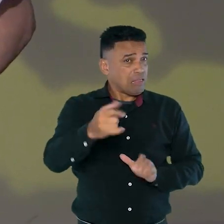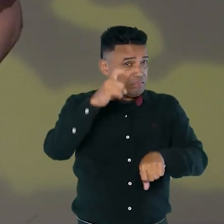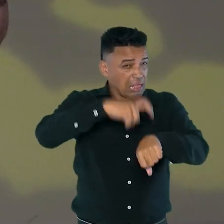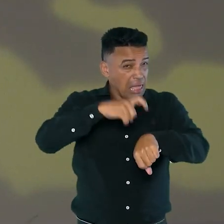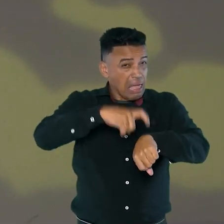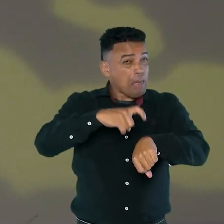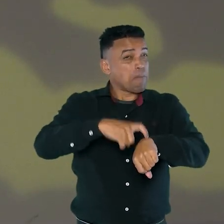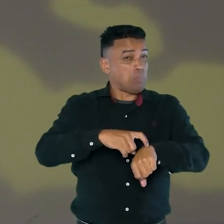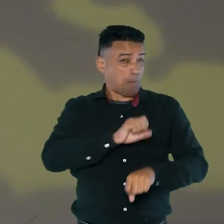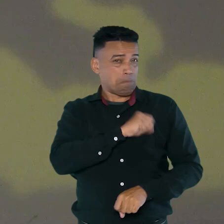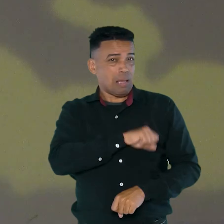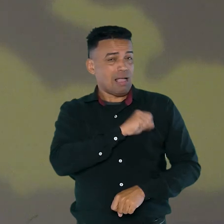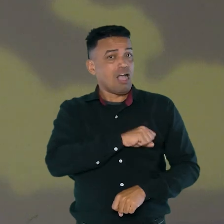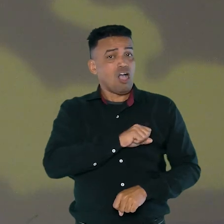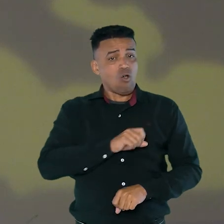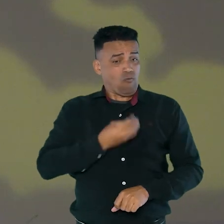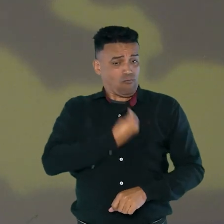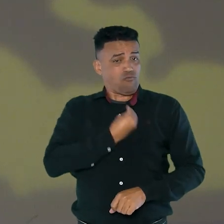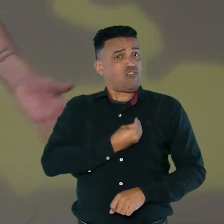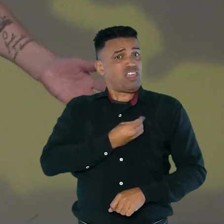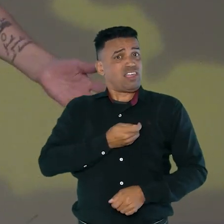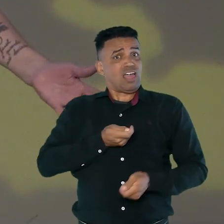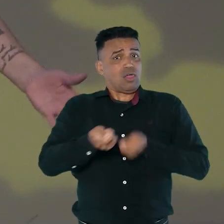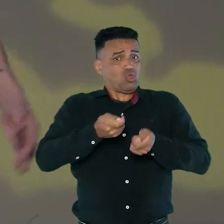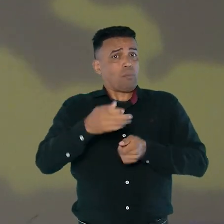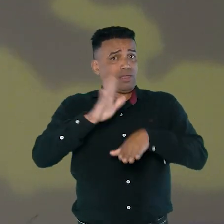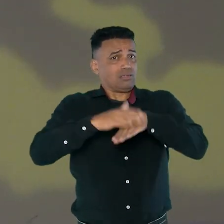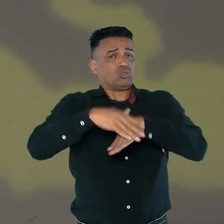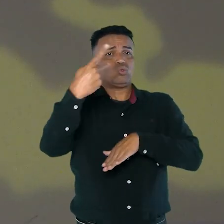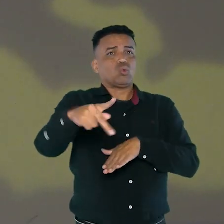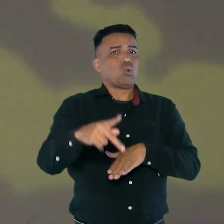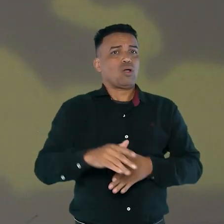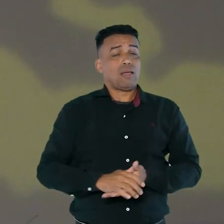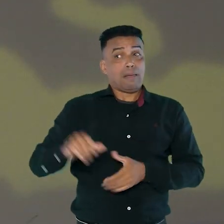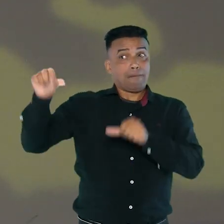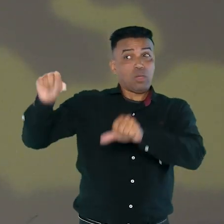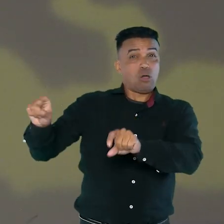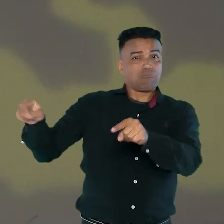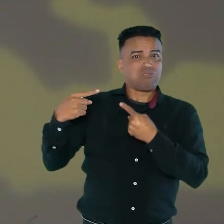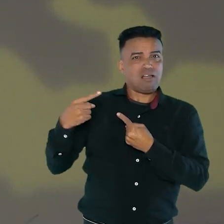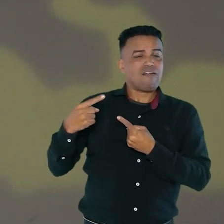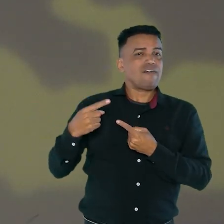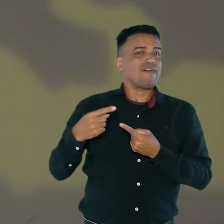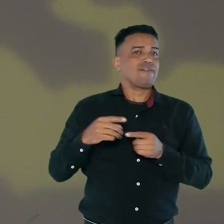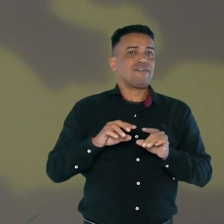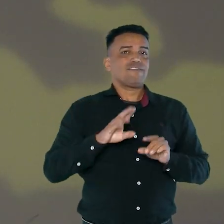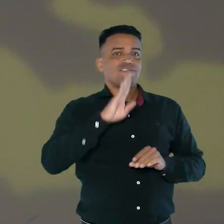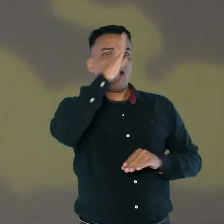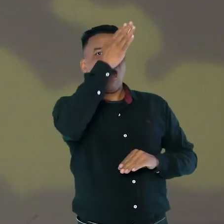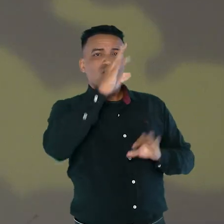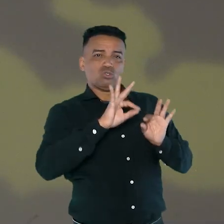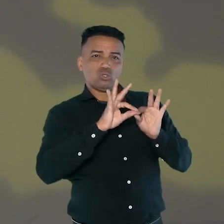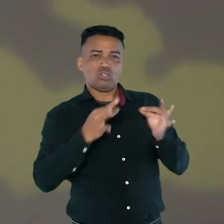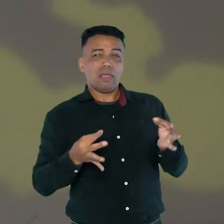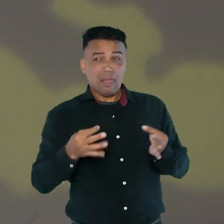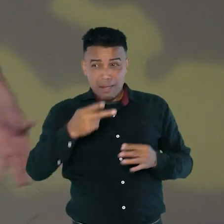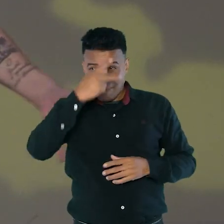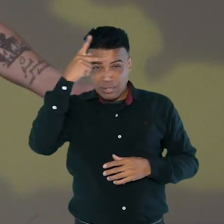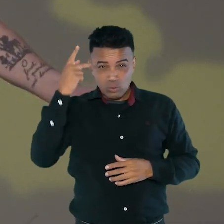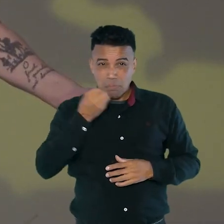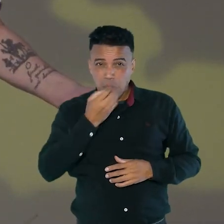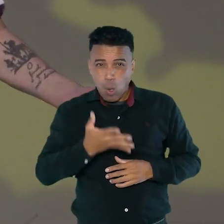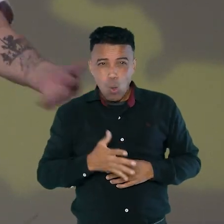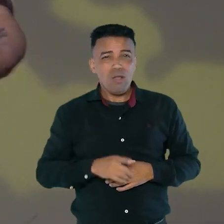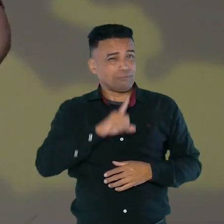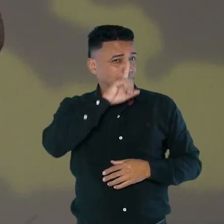cruel. Tome as rédeas do teu próprio destino. Outra coisa, pior que a arrogância, é a falsa humildade. As pessoas boazinhas também